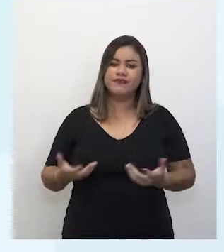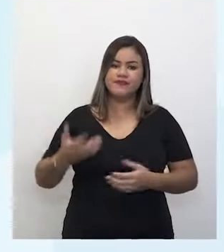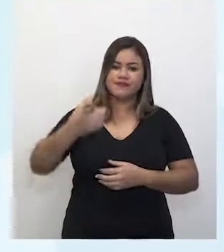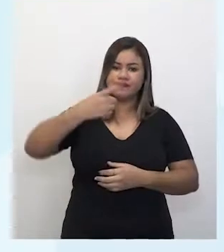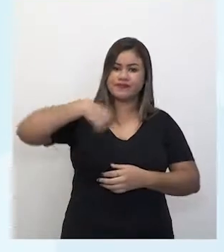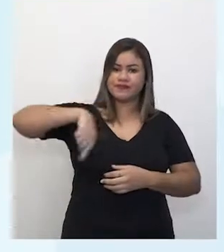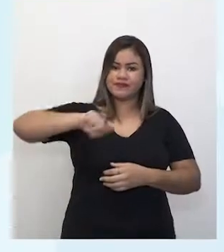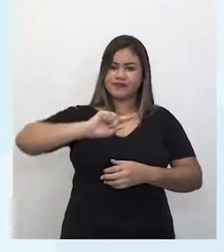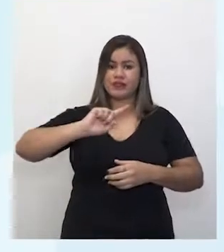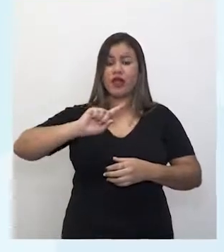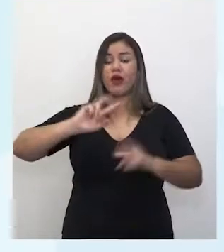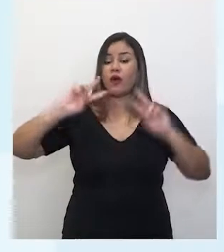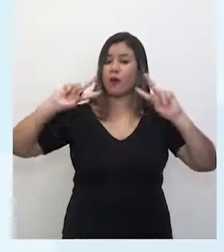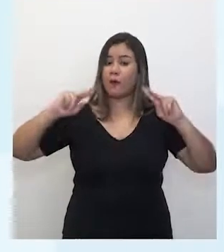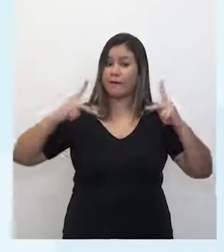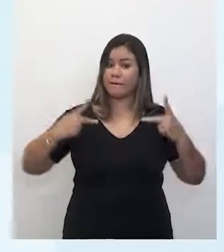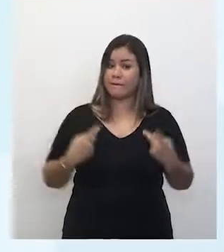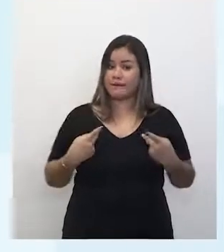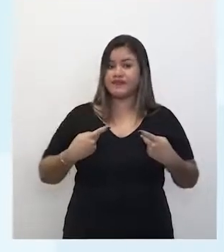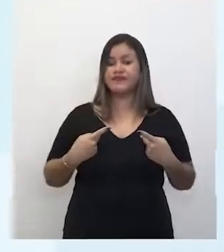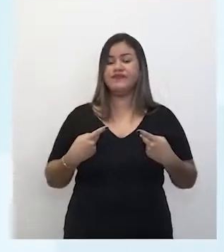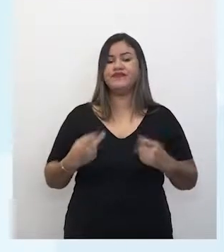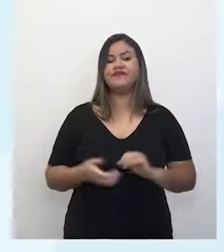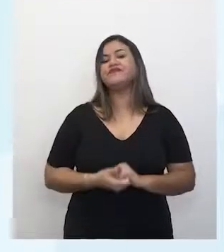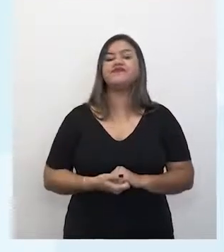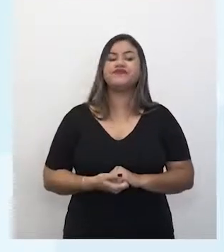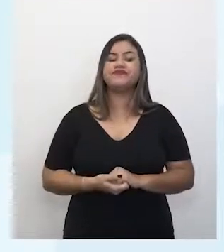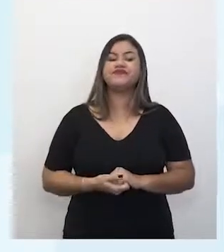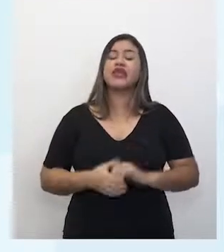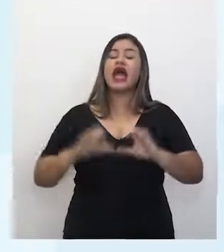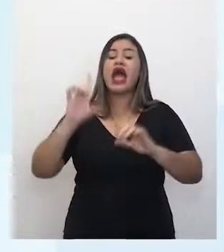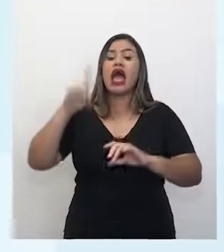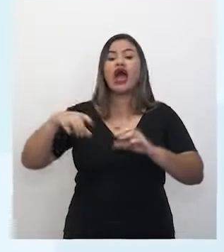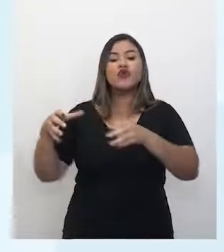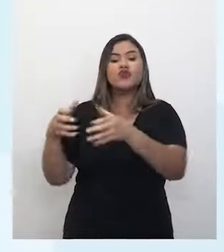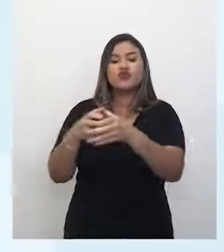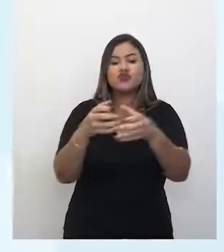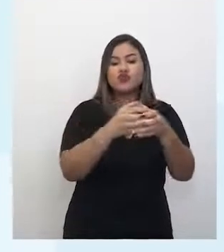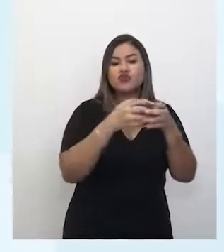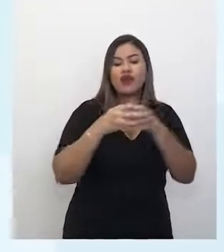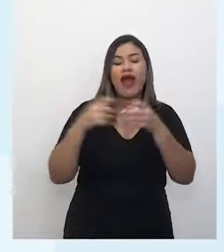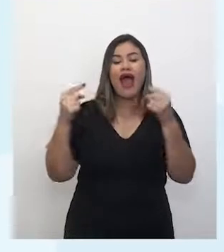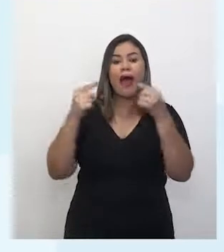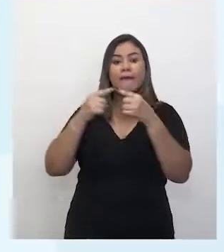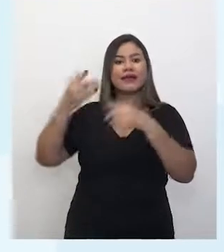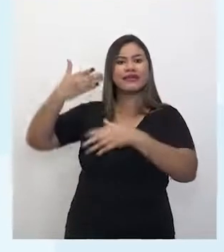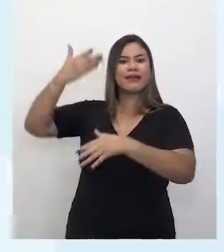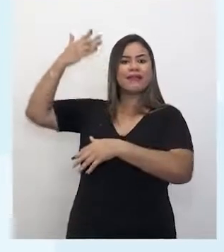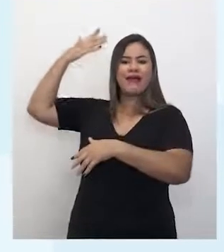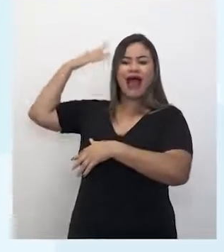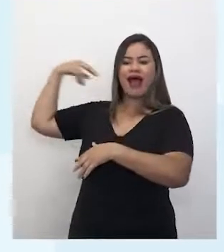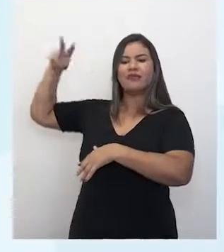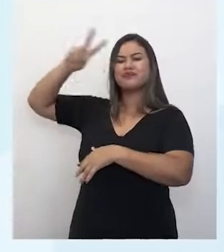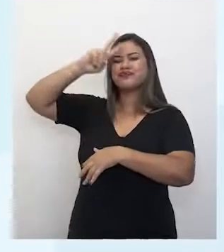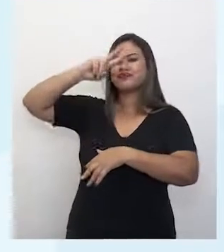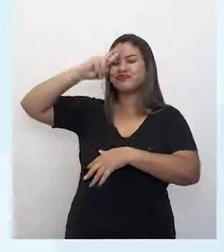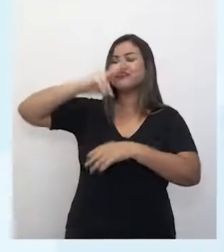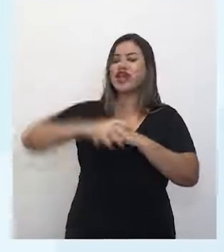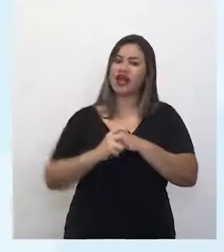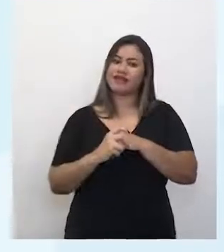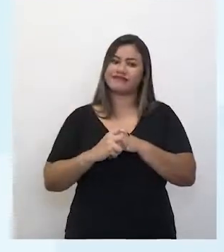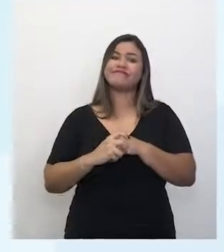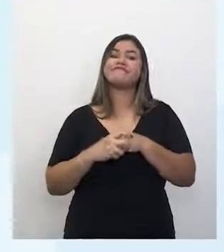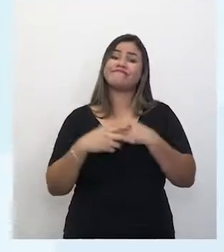nós, seres humanos, fazemos parte de grupos que nascem na história. Como as minorias, não poderia